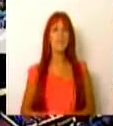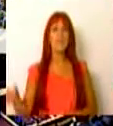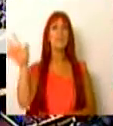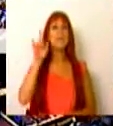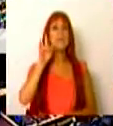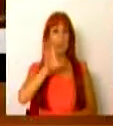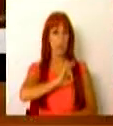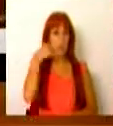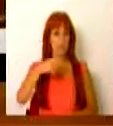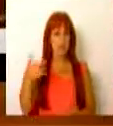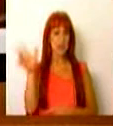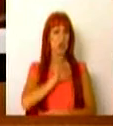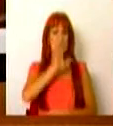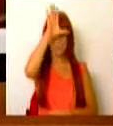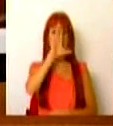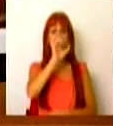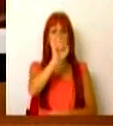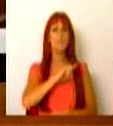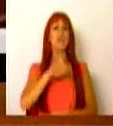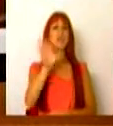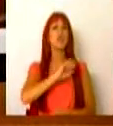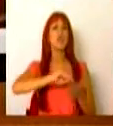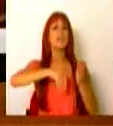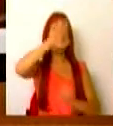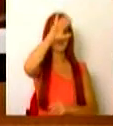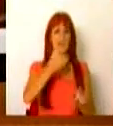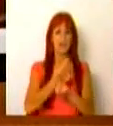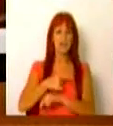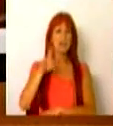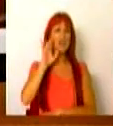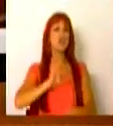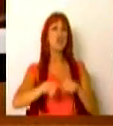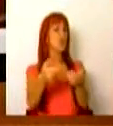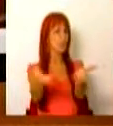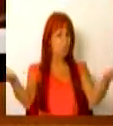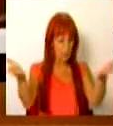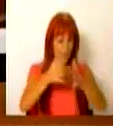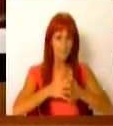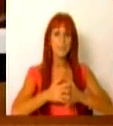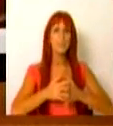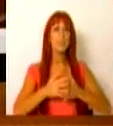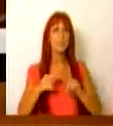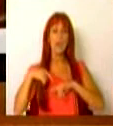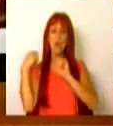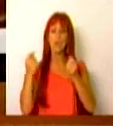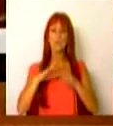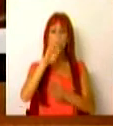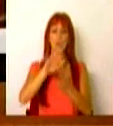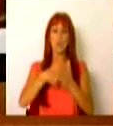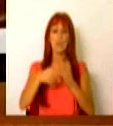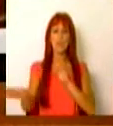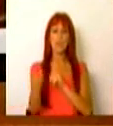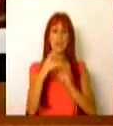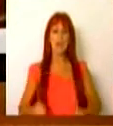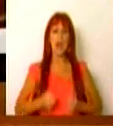Senhor Presidente, Senhor Ministro, Senhores Secretários de Estado, Senhoras e Senhores Deputados, debater o Programa Nacional